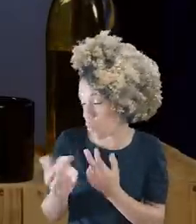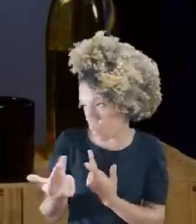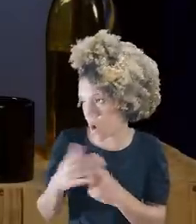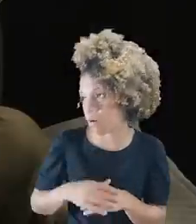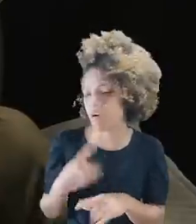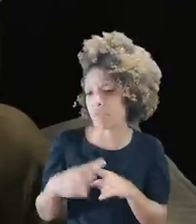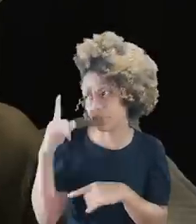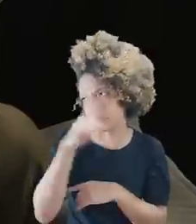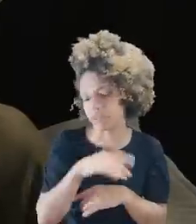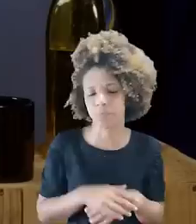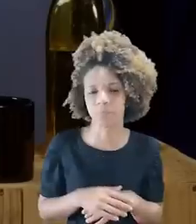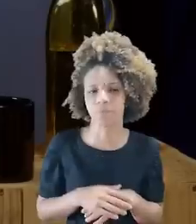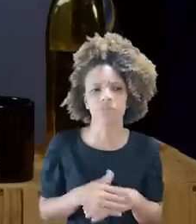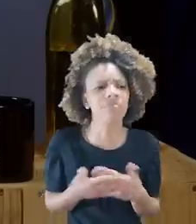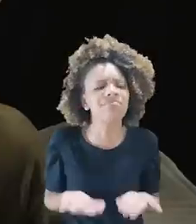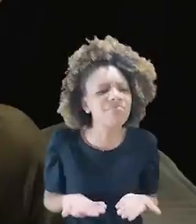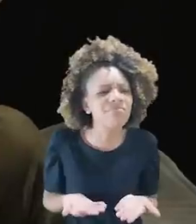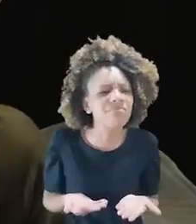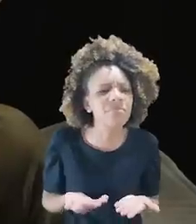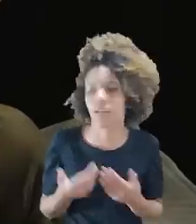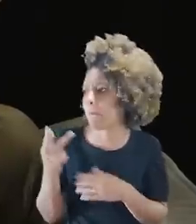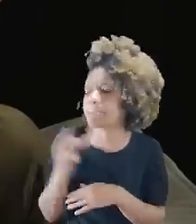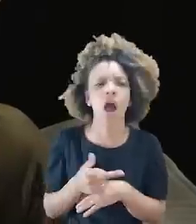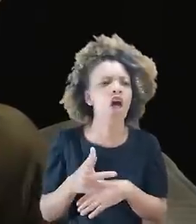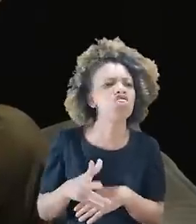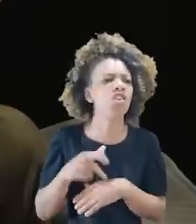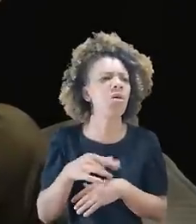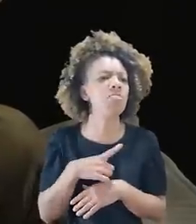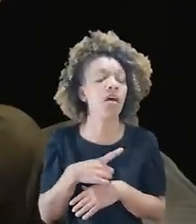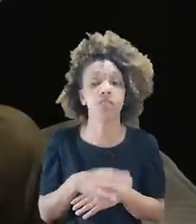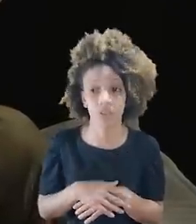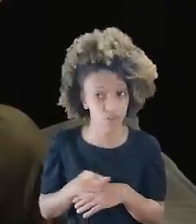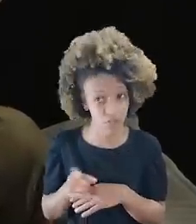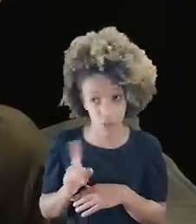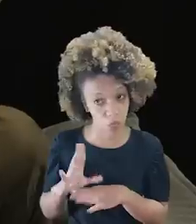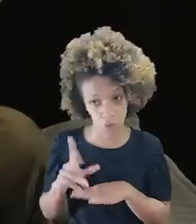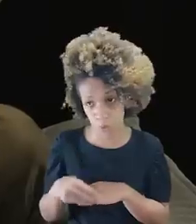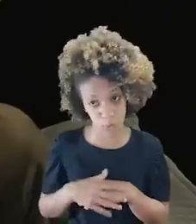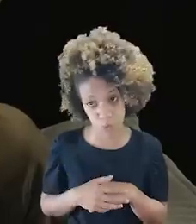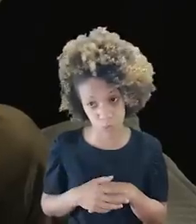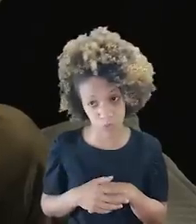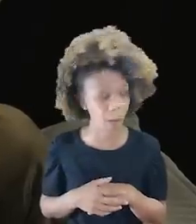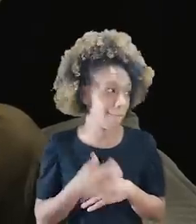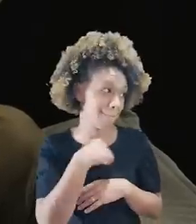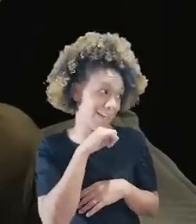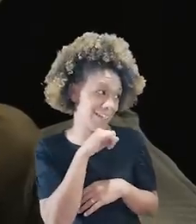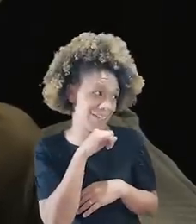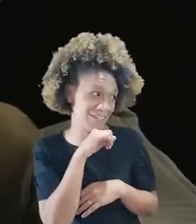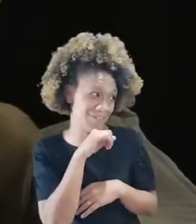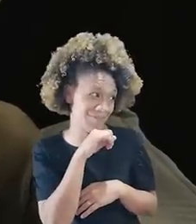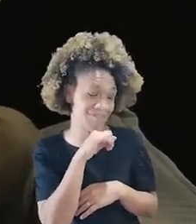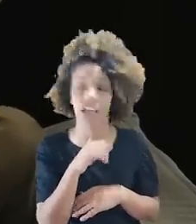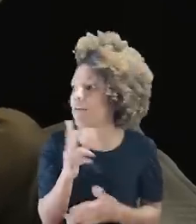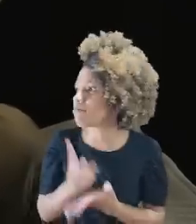você mas é verade você tem razão mas eu acho que a gente vive numa coisa que é o seguinte eu vim de uma geração diferente da tua a minha geração é mais digital do que analógica você